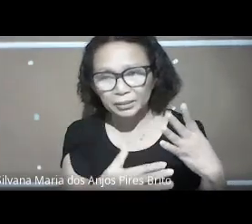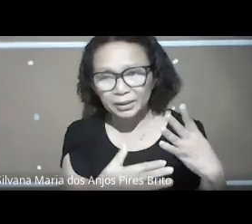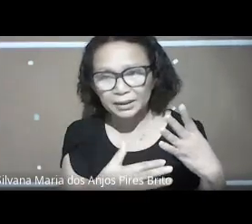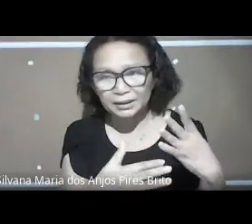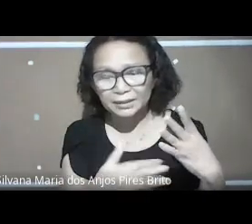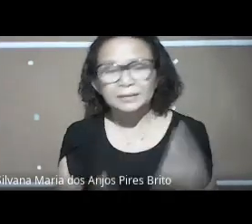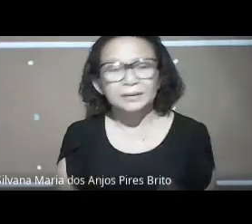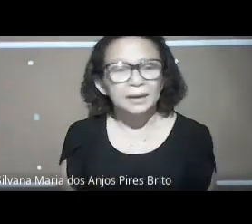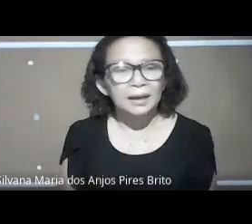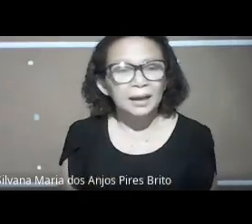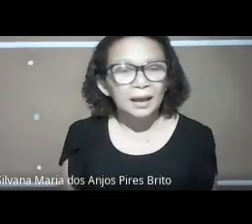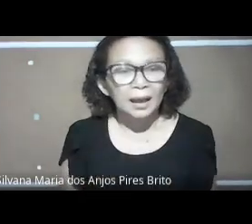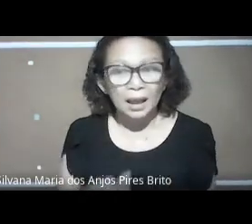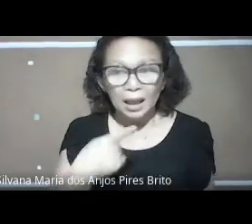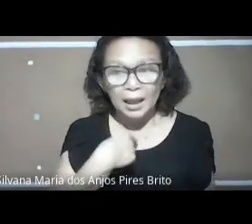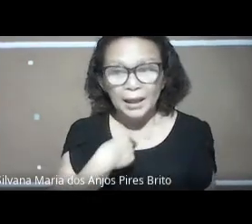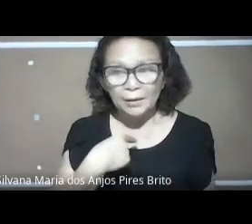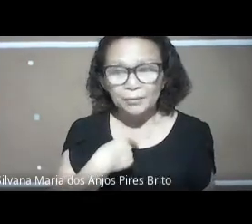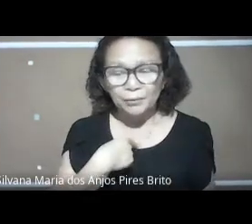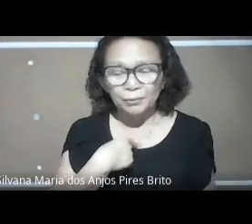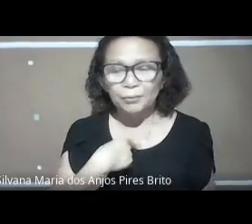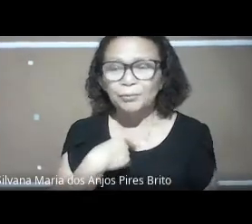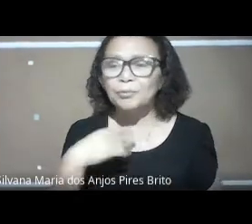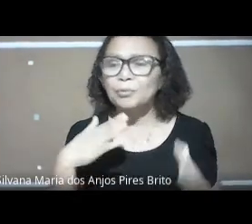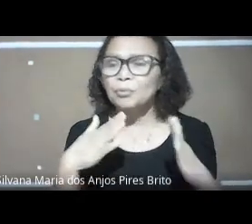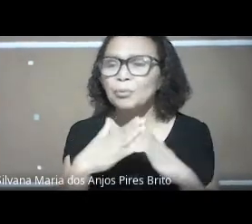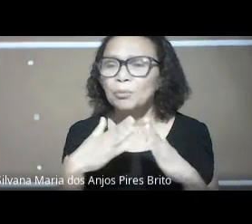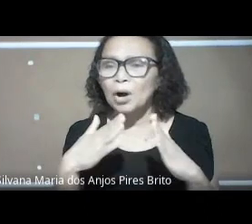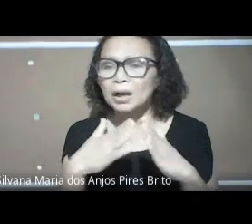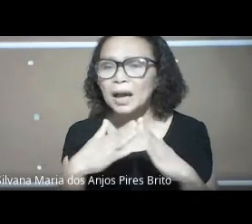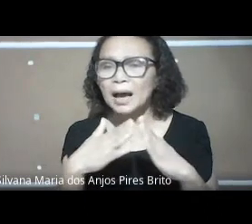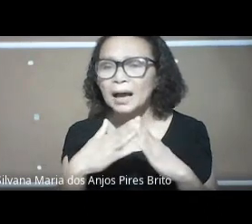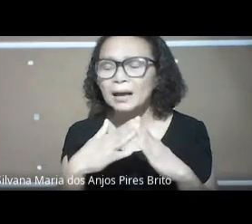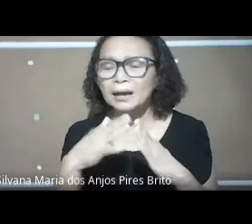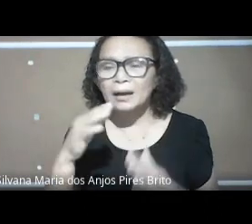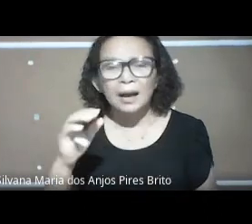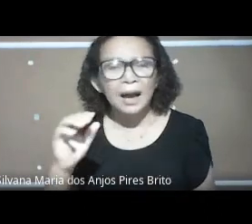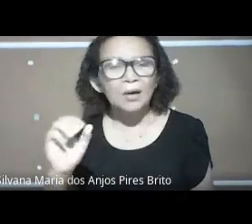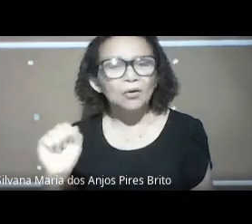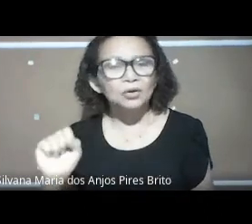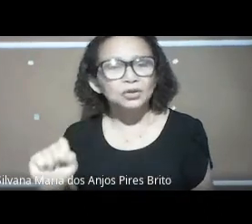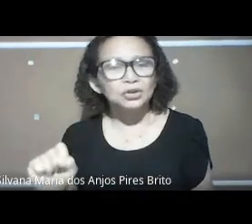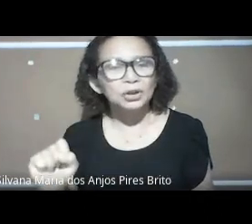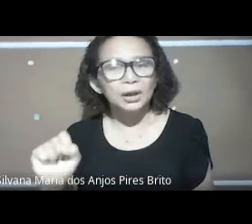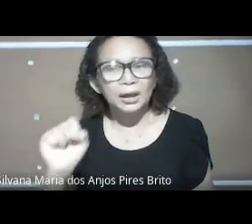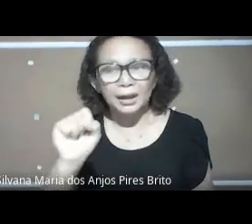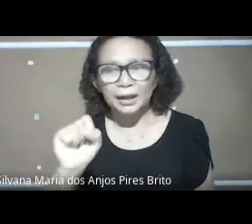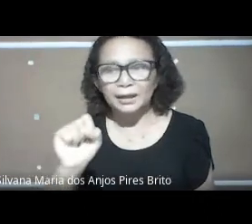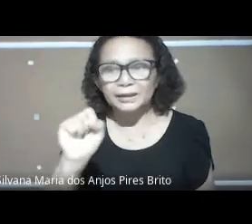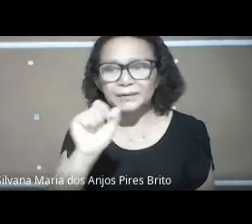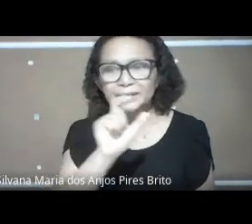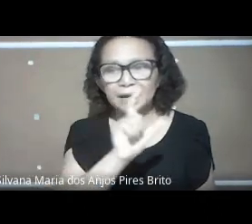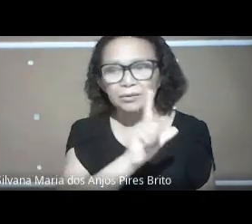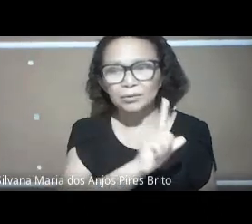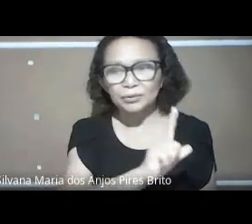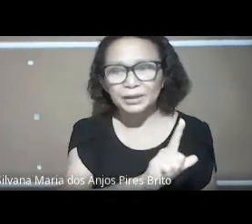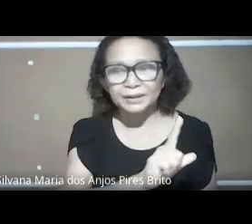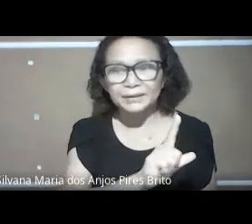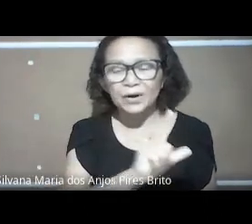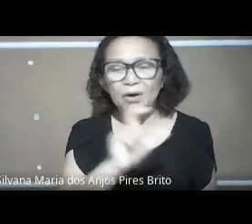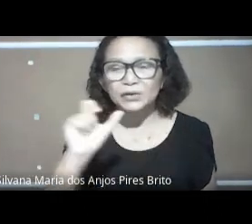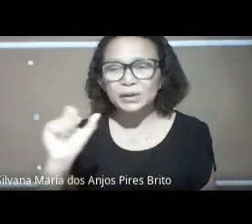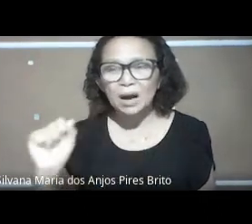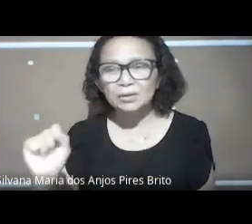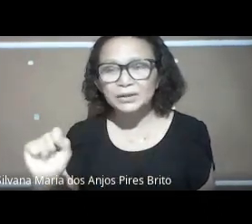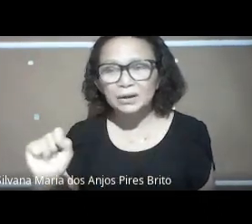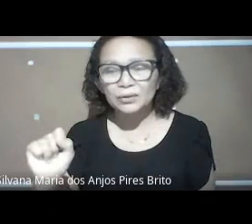De Libras. Eu morar aonde? Em São